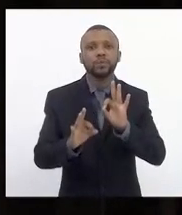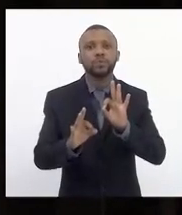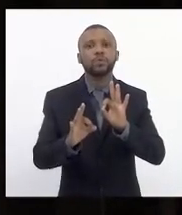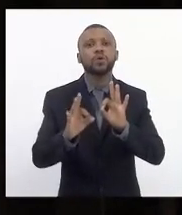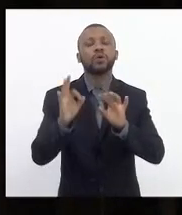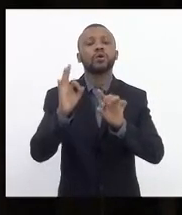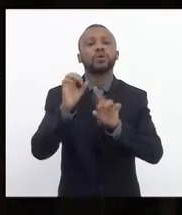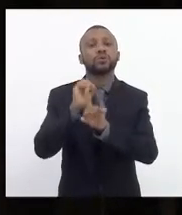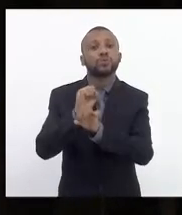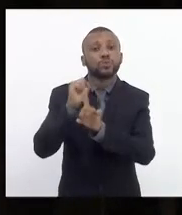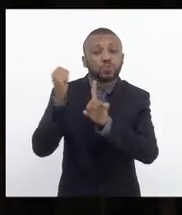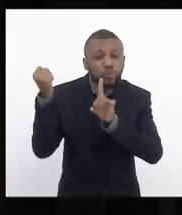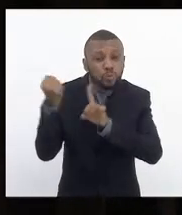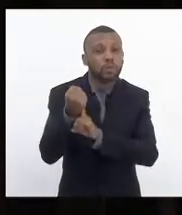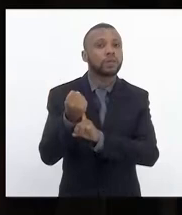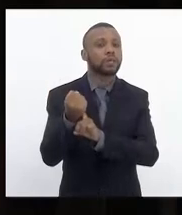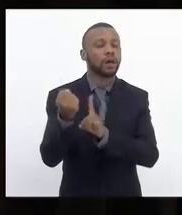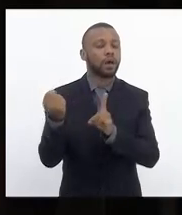social